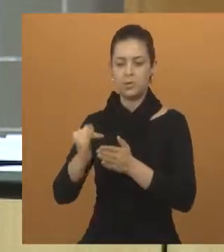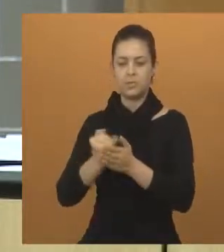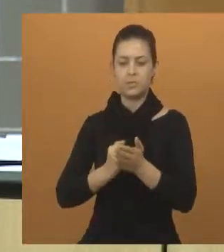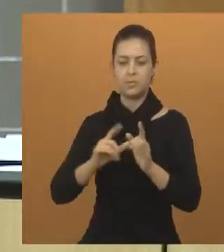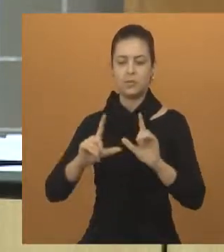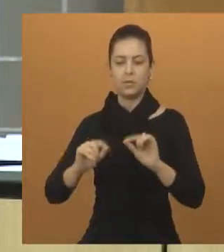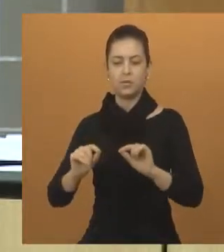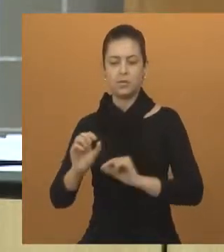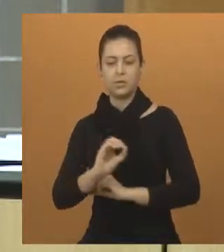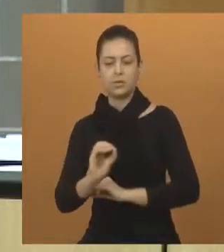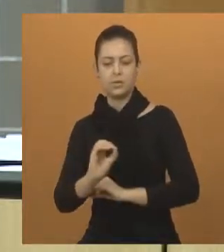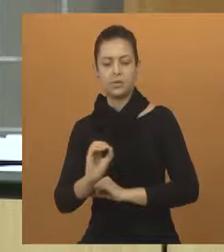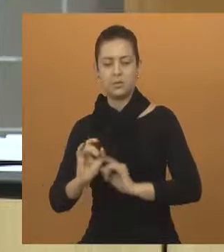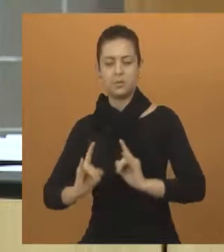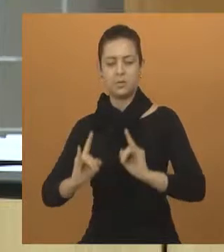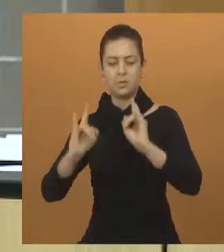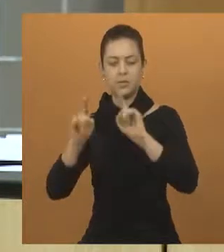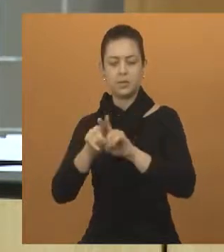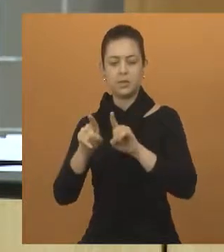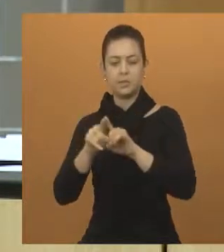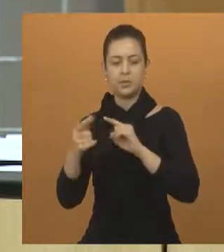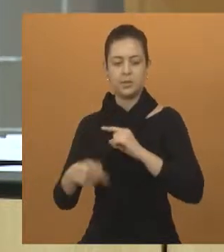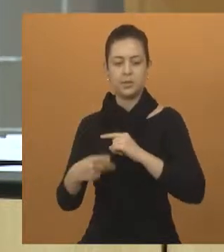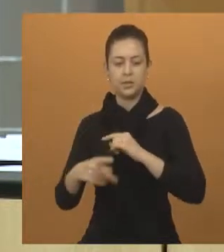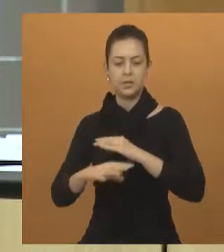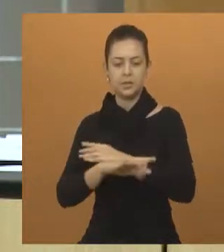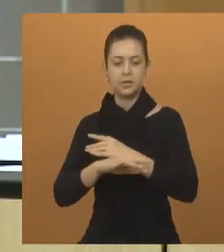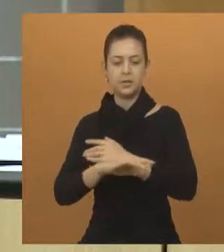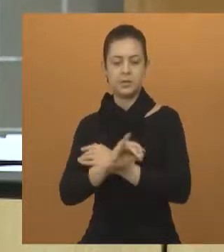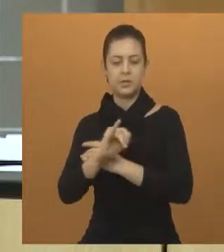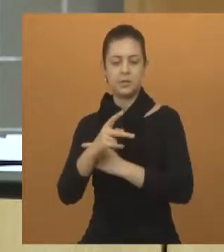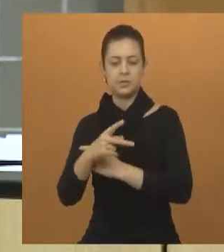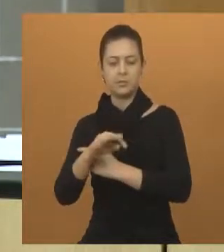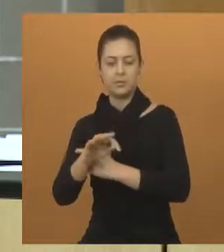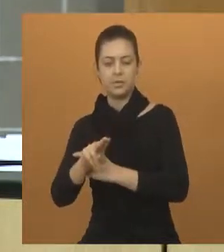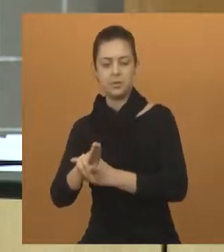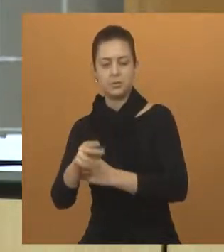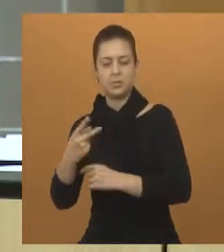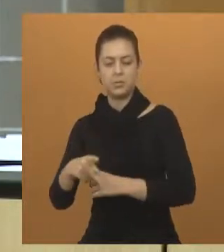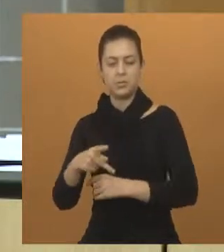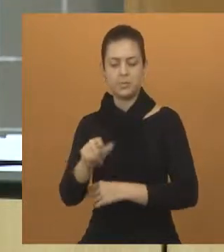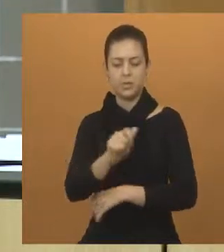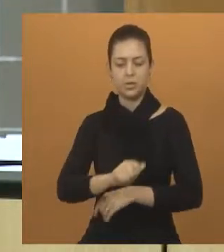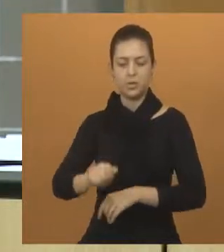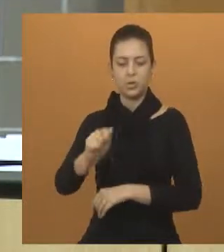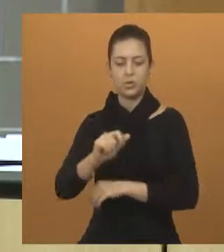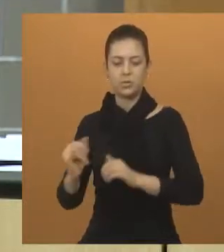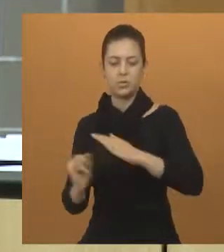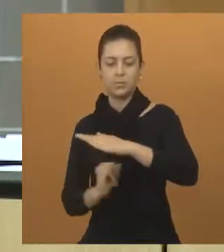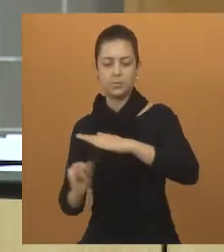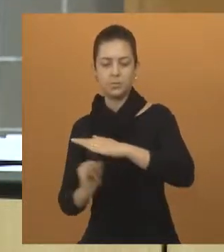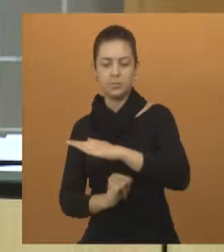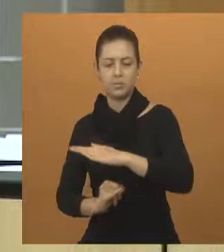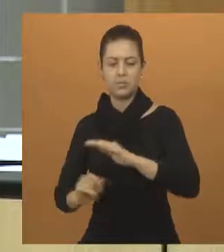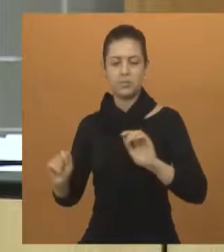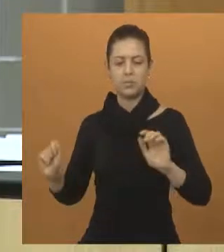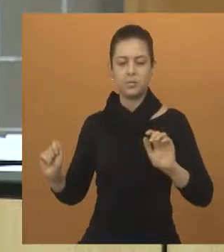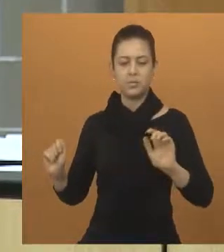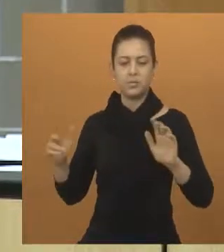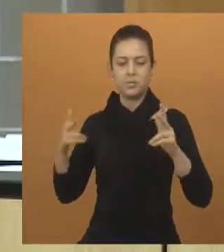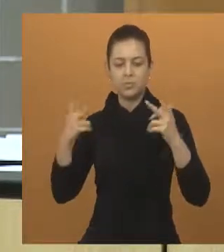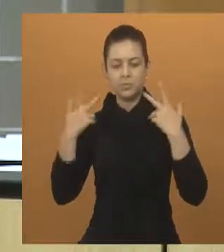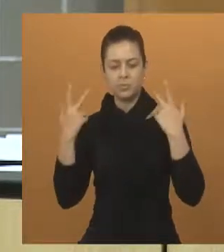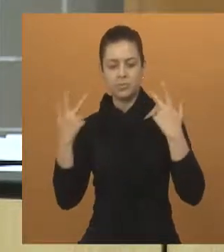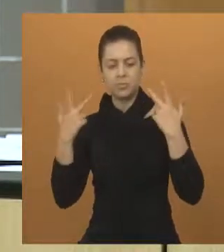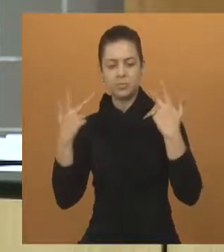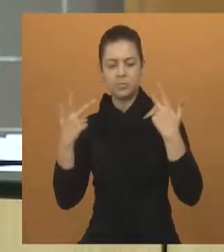ao Imposto Predial e Territorial Urbano, IPTU, para entidades e associações recreativas ou